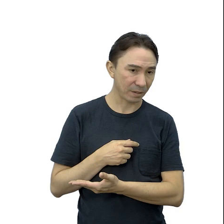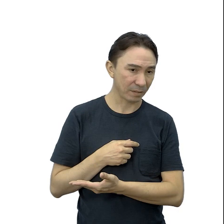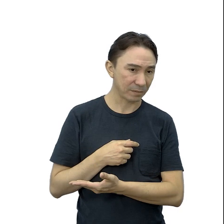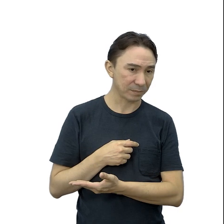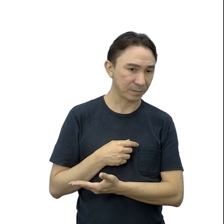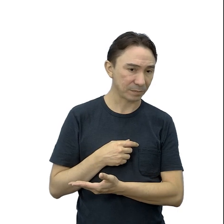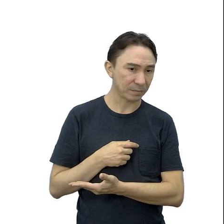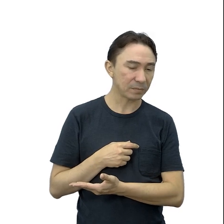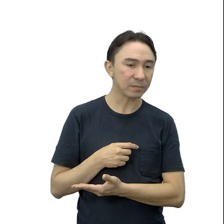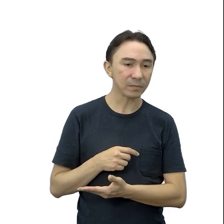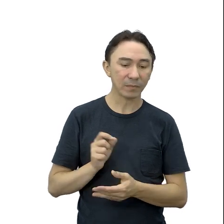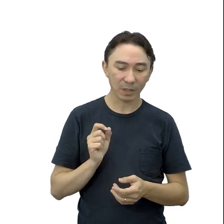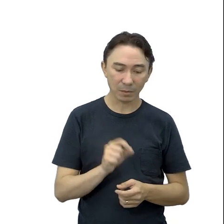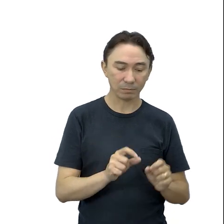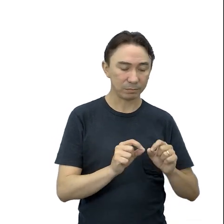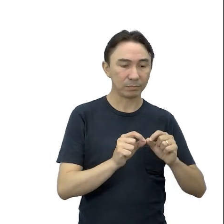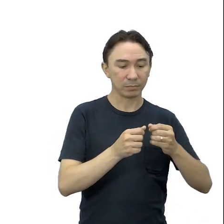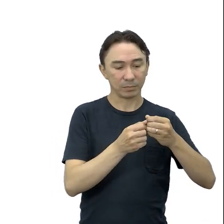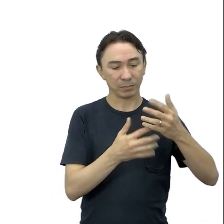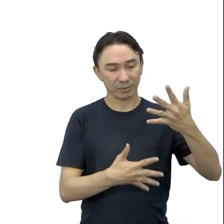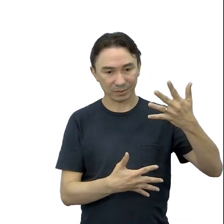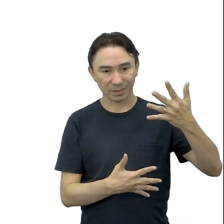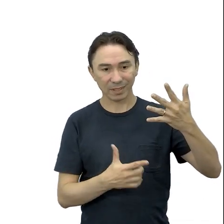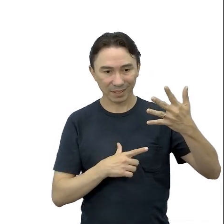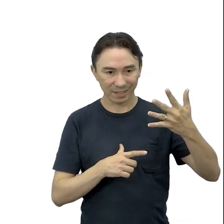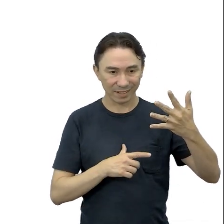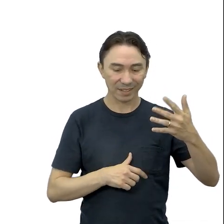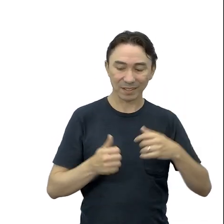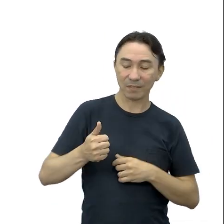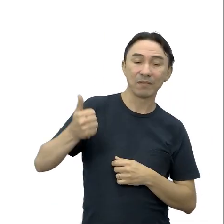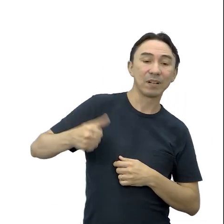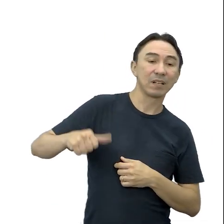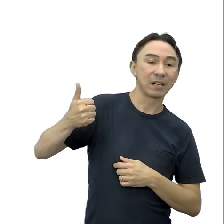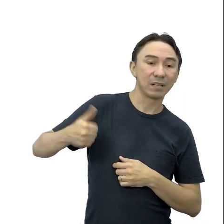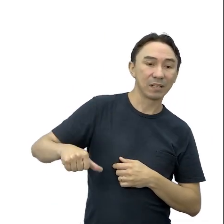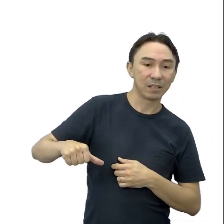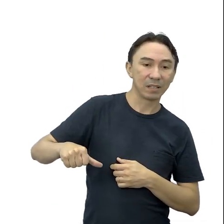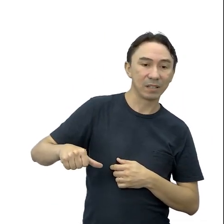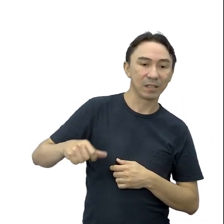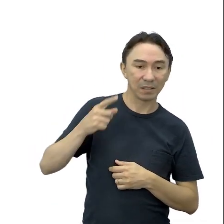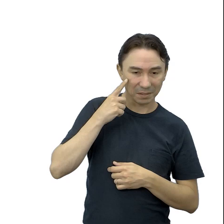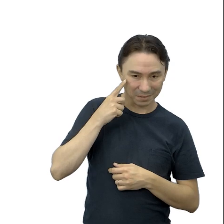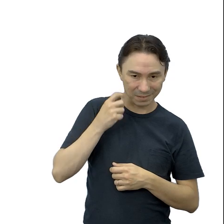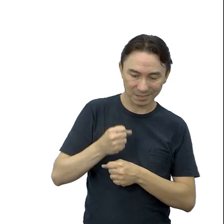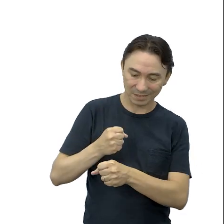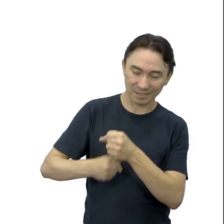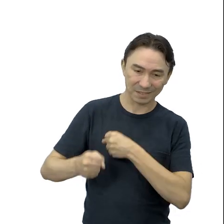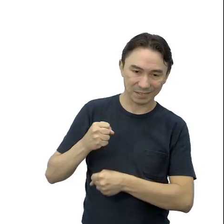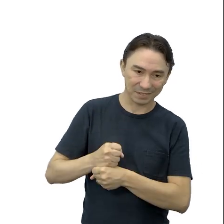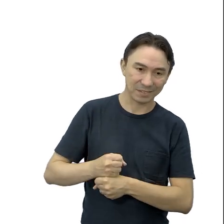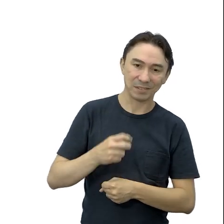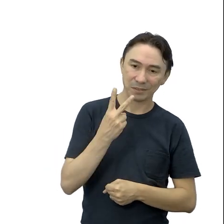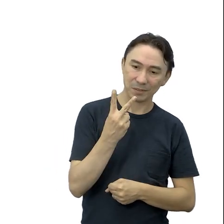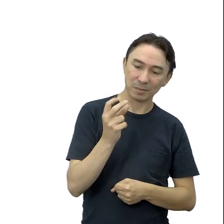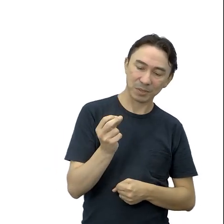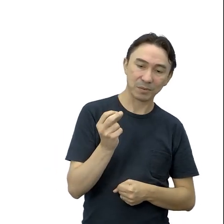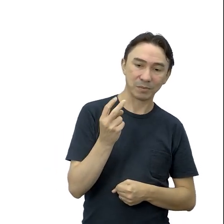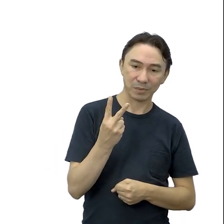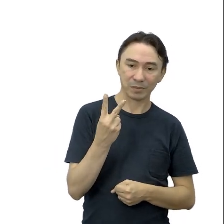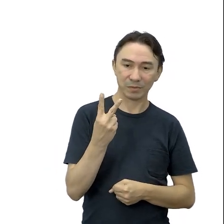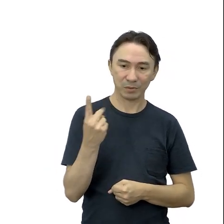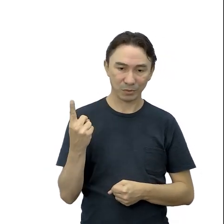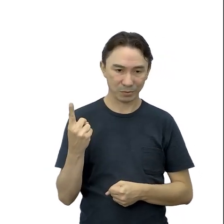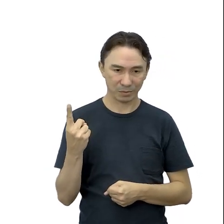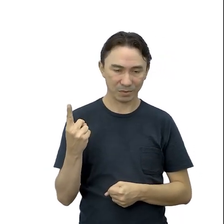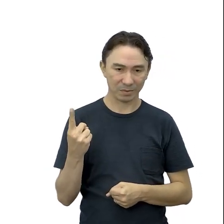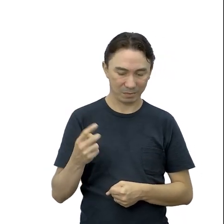clicar aqui em avaliação diagnóstica de entrada de 2001, onde eu já comentei, onde a gente tem os resultados